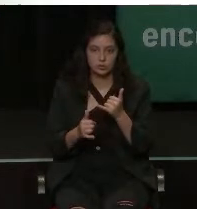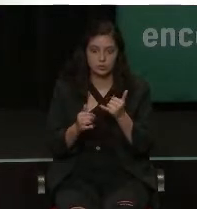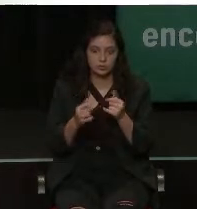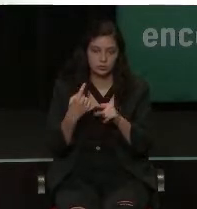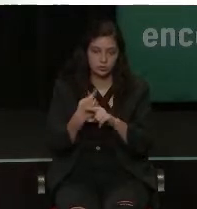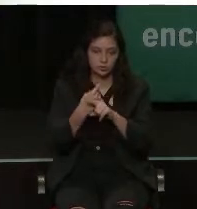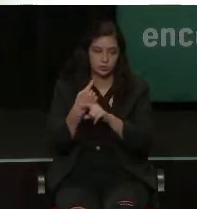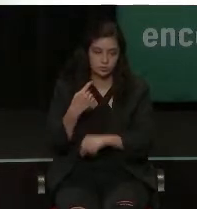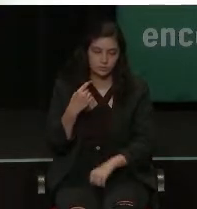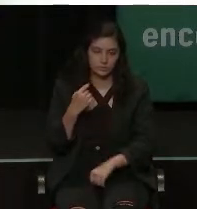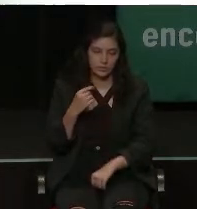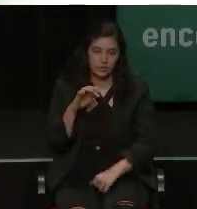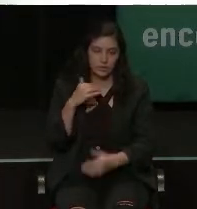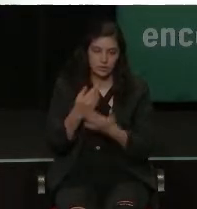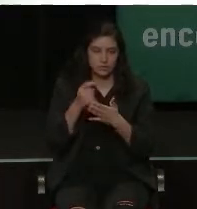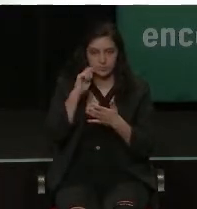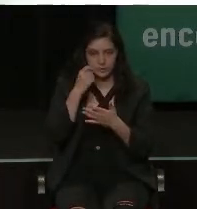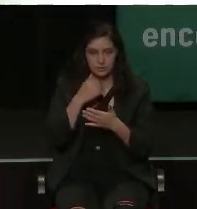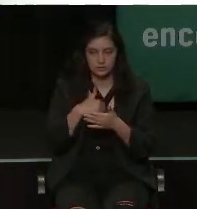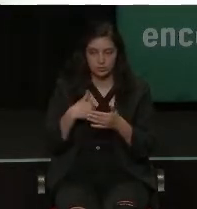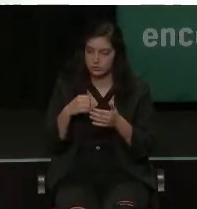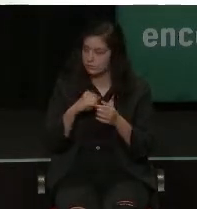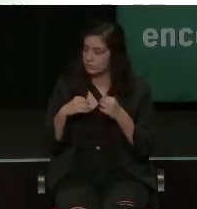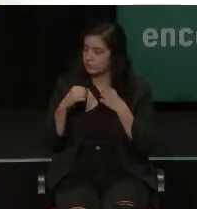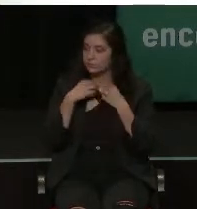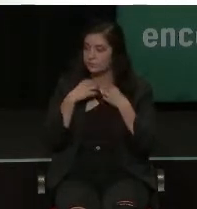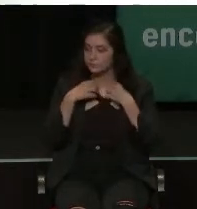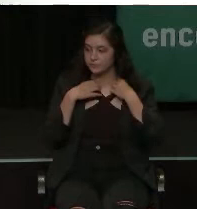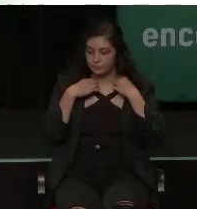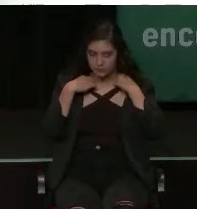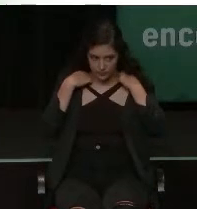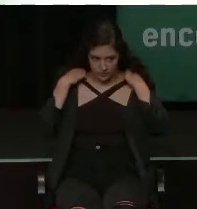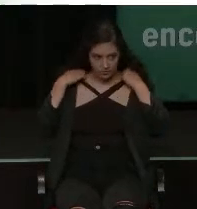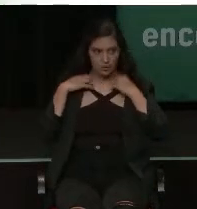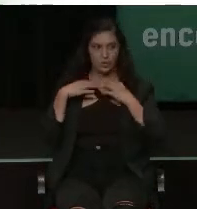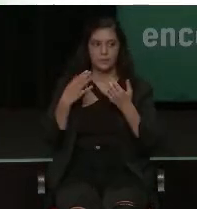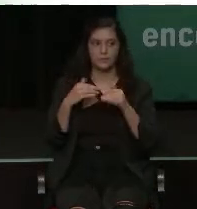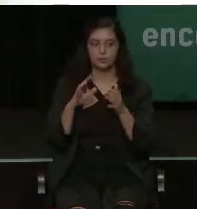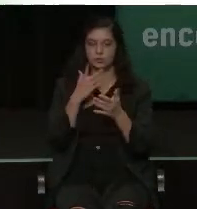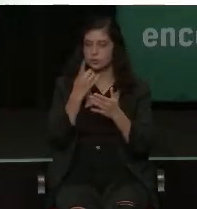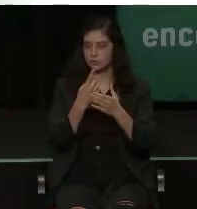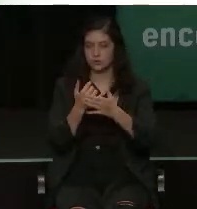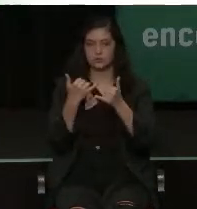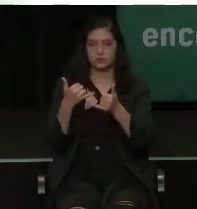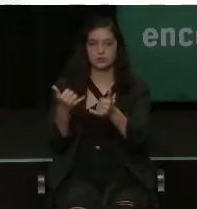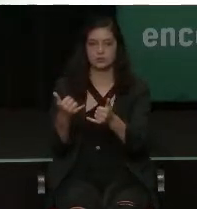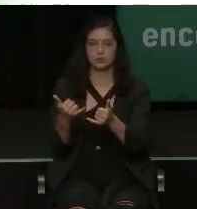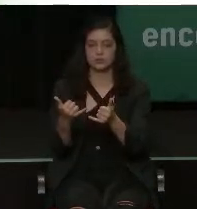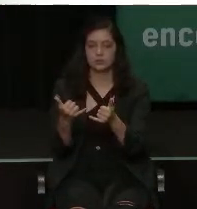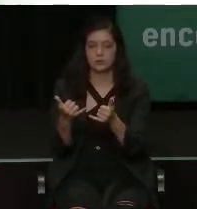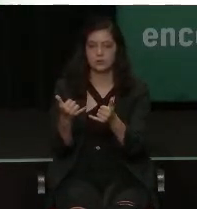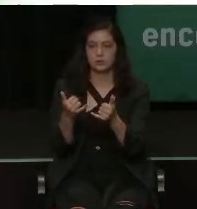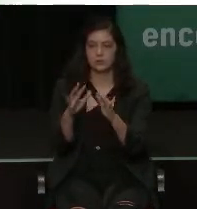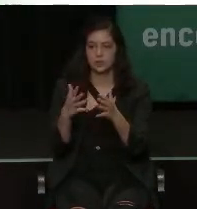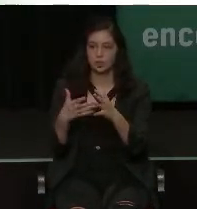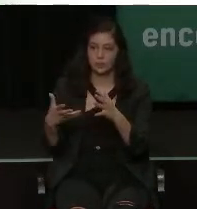que seria prejudicial para a nossa saúde. Só que depois, nos confinamentos seguintes, já era mais complicado fazer